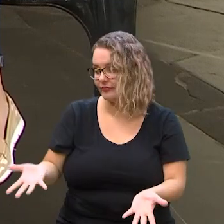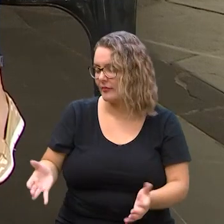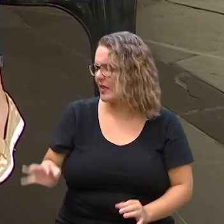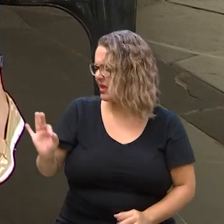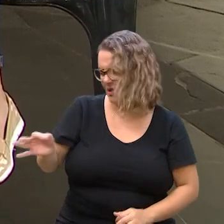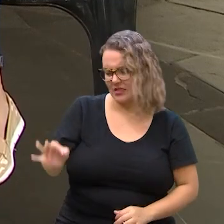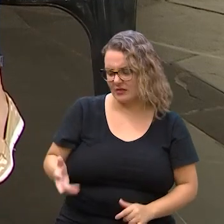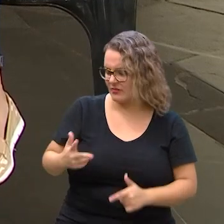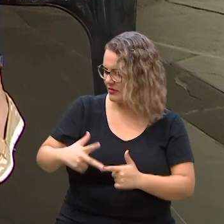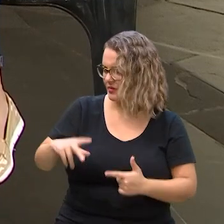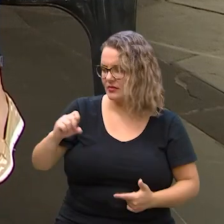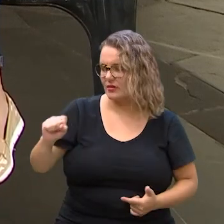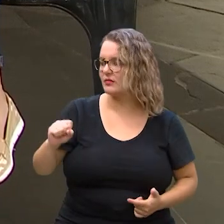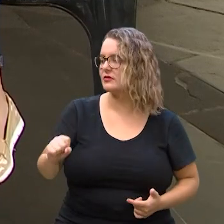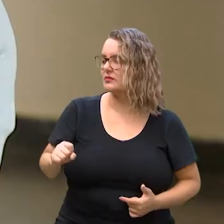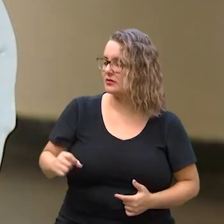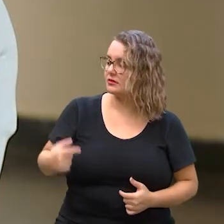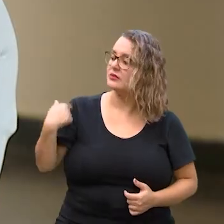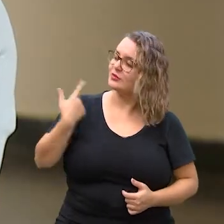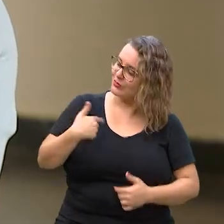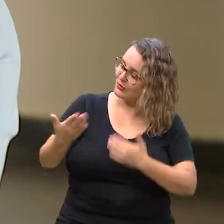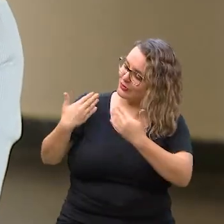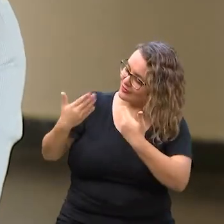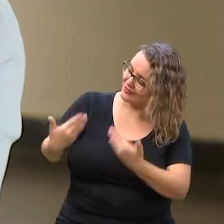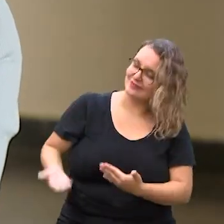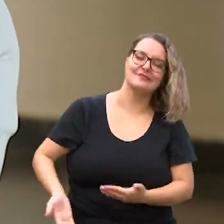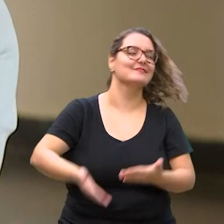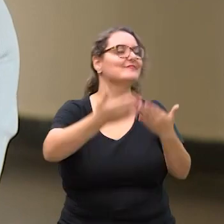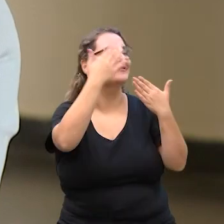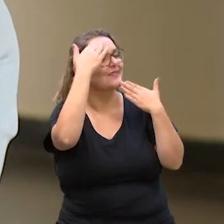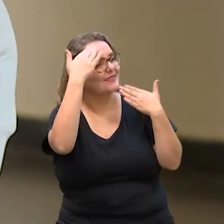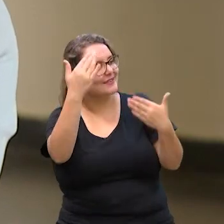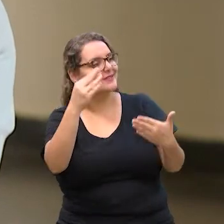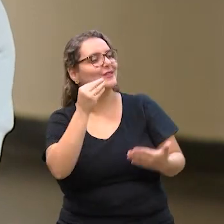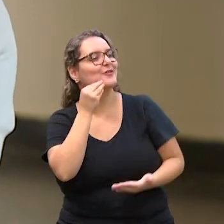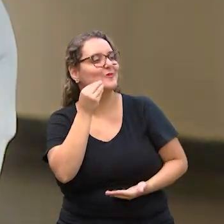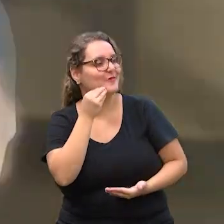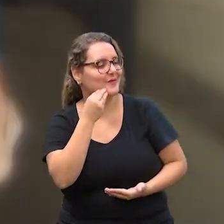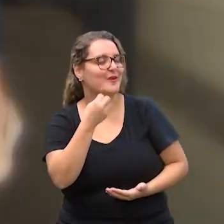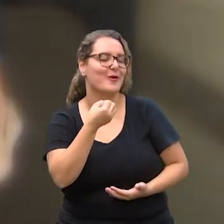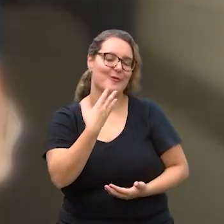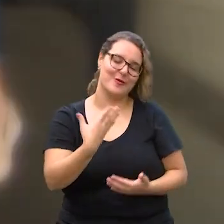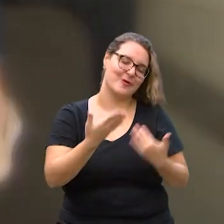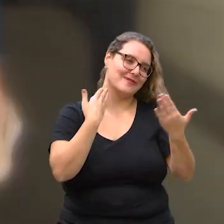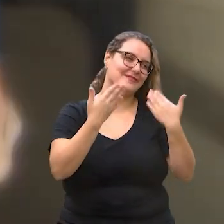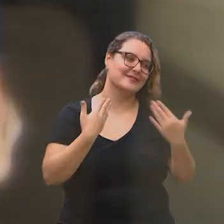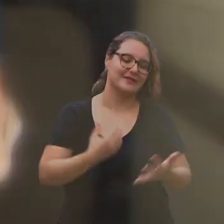vai dar muito certo e a gente volta a se falar. Legal, eu que agradeço a oportunidade, foi bem bacana o papo.